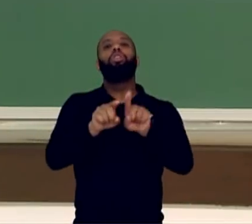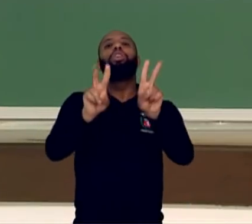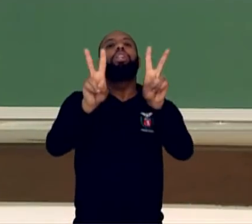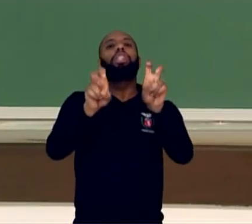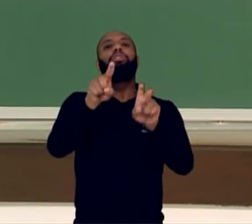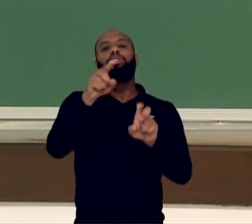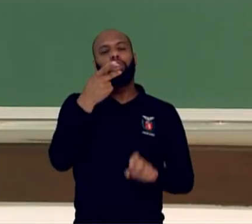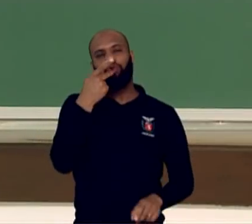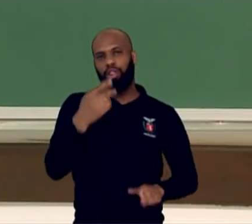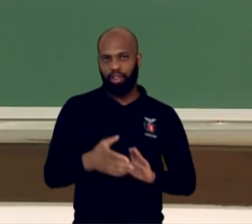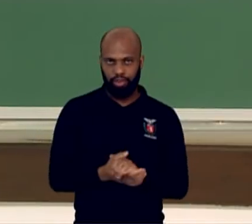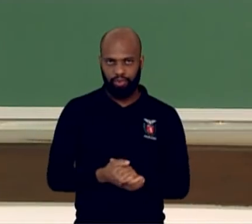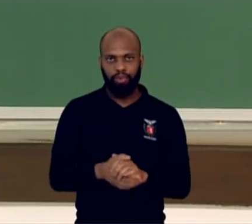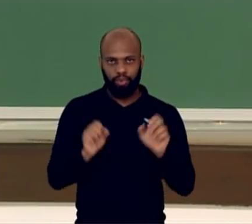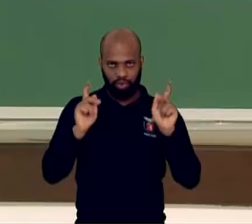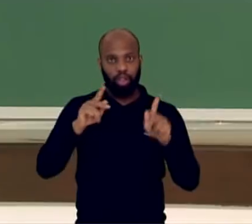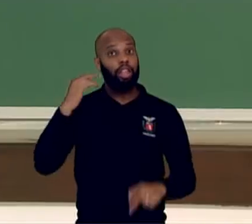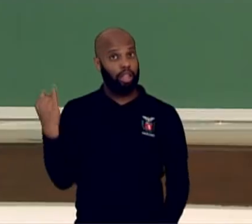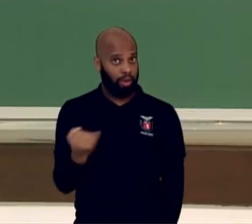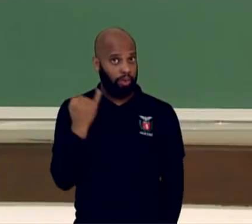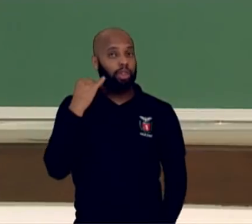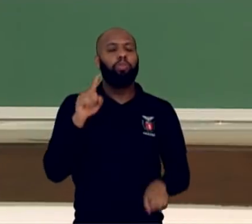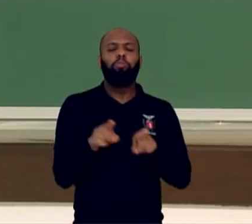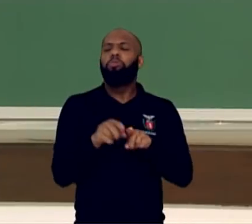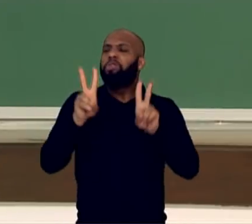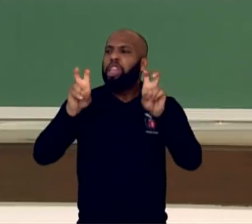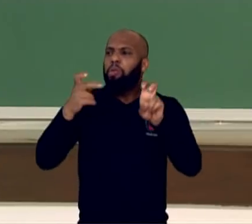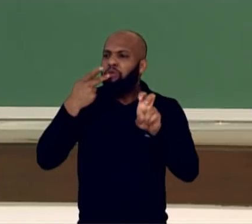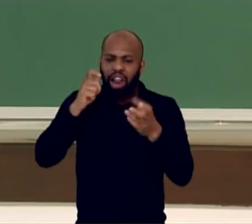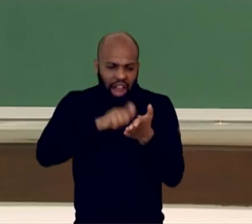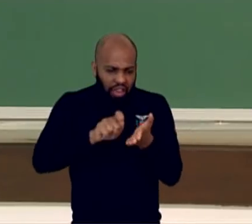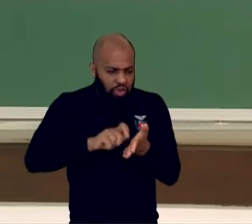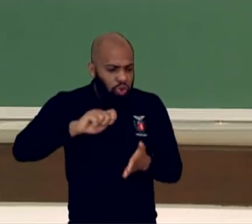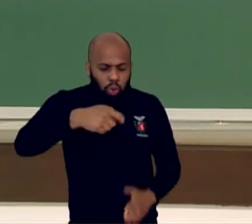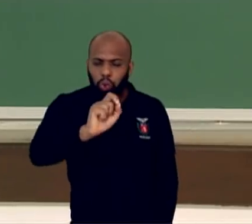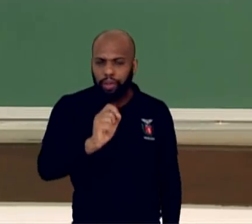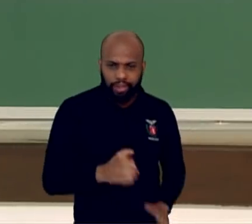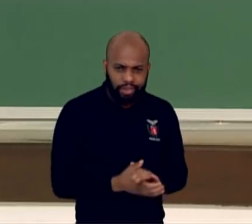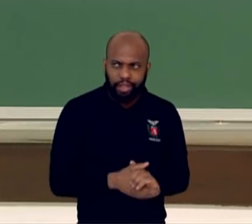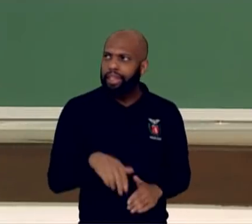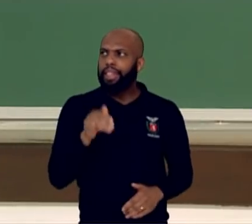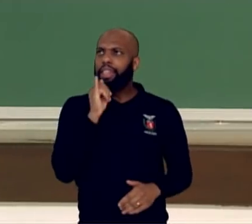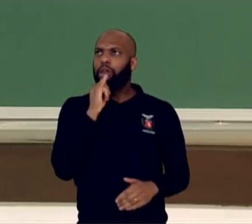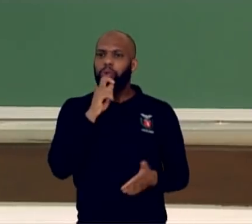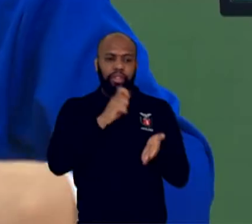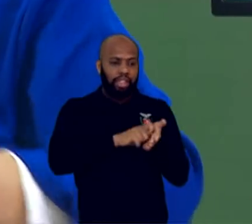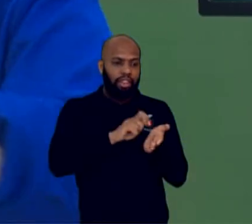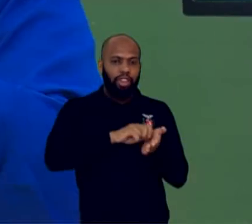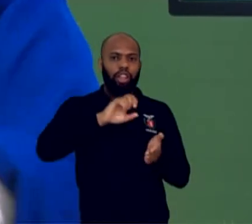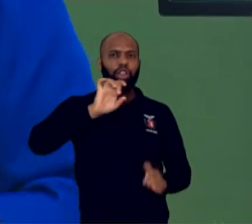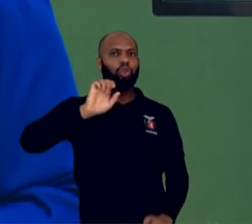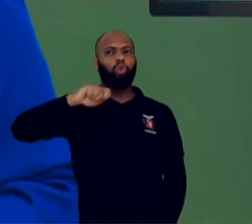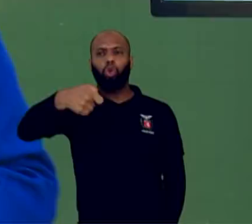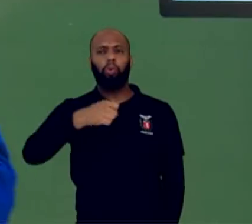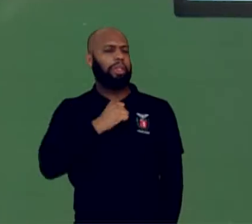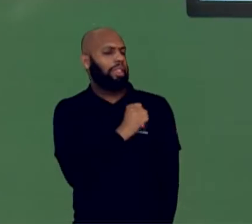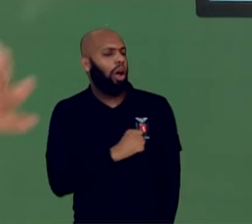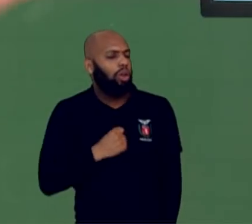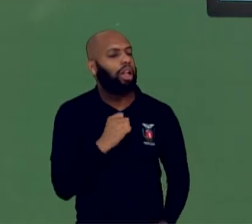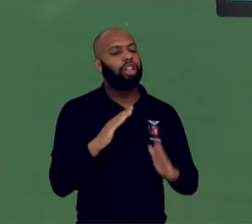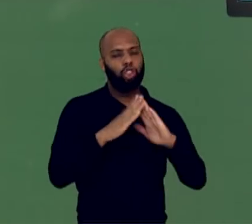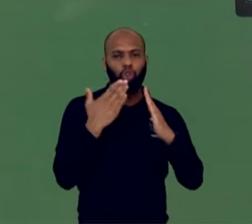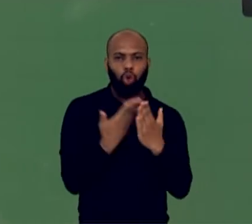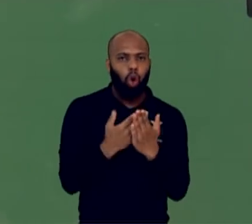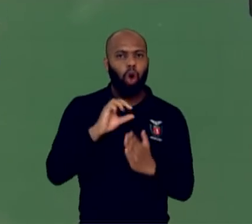vai tratar. Tudo bem? Isso é importante. Que assunto? Vamos falar sobre estar em casa, sobre saudade da escola? Qual será o nosso